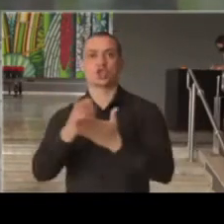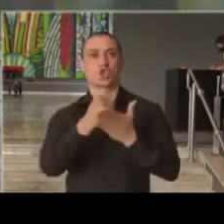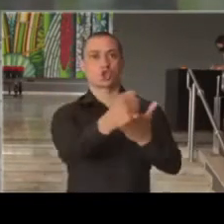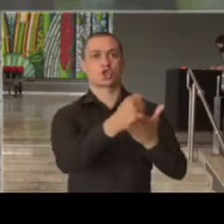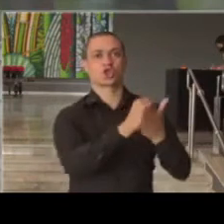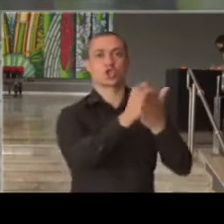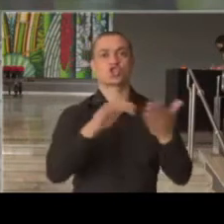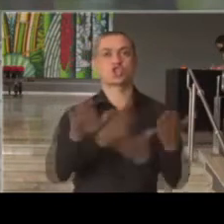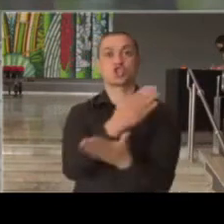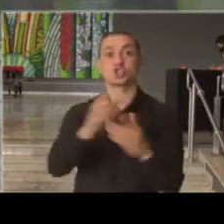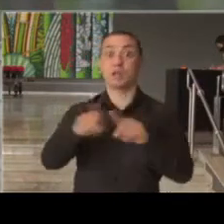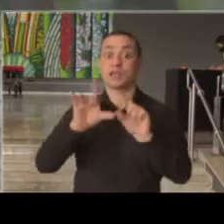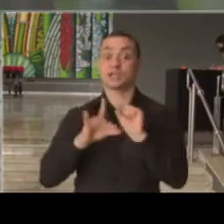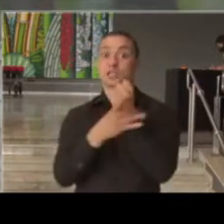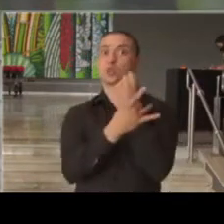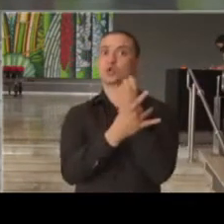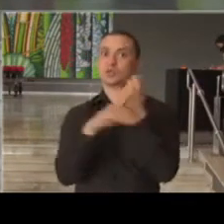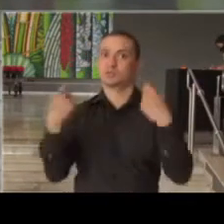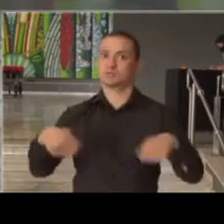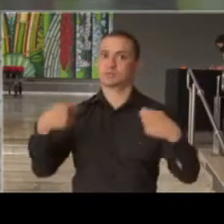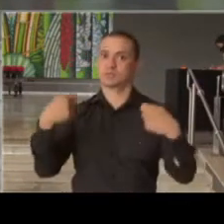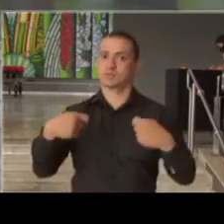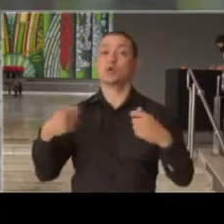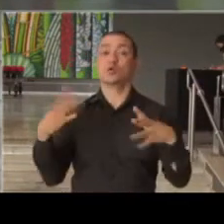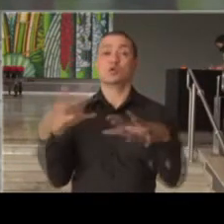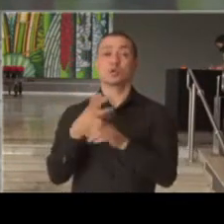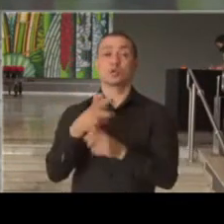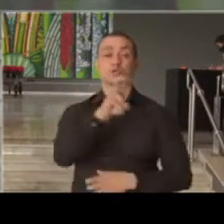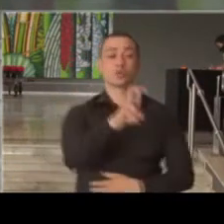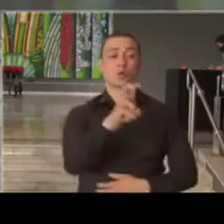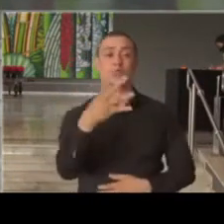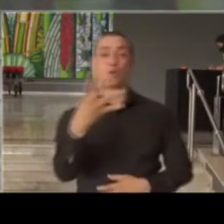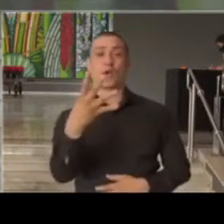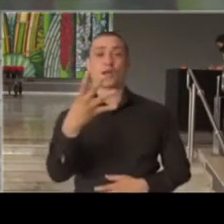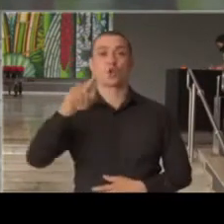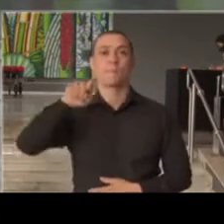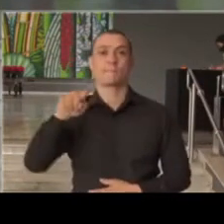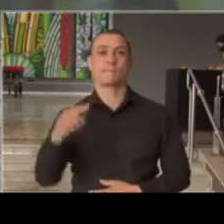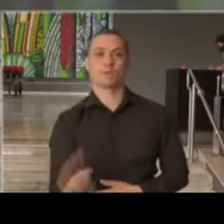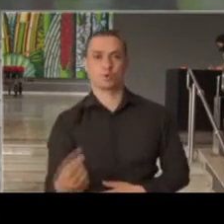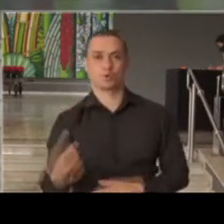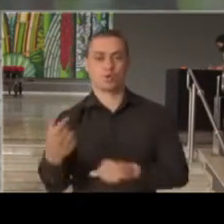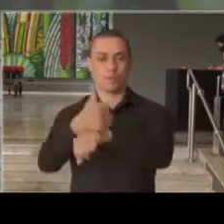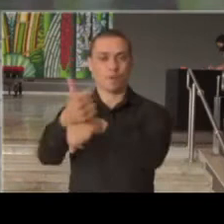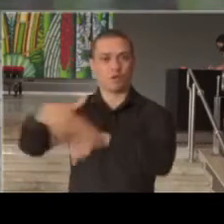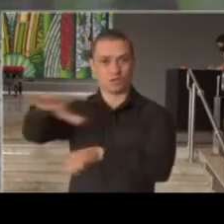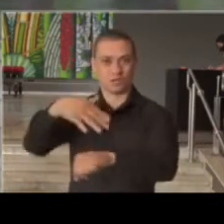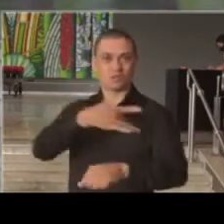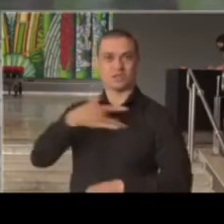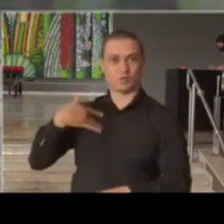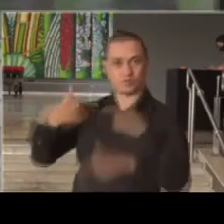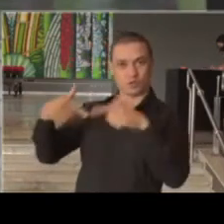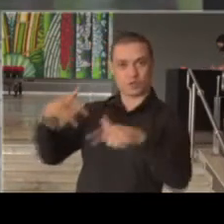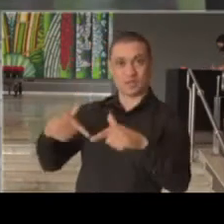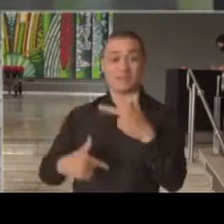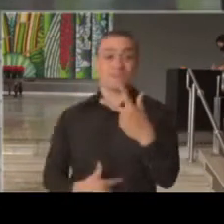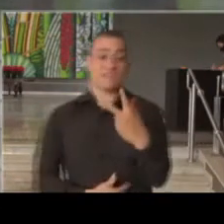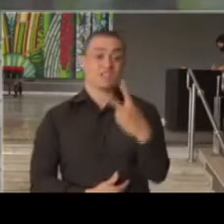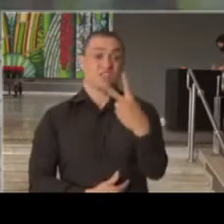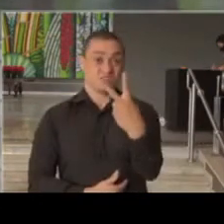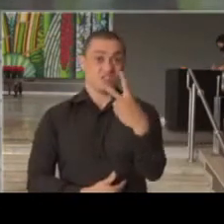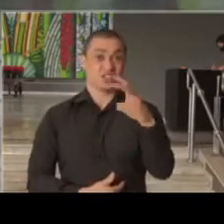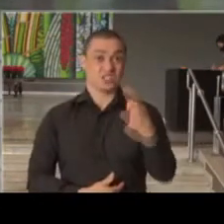de segurança pública. Serão utilizados 54 mil profissionais de saúde e 25 mil agentes